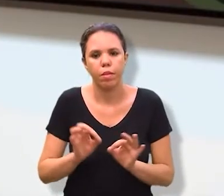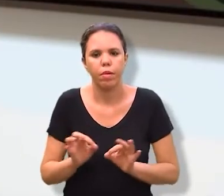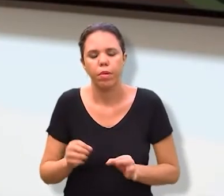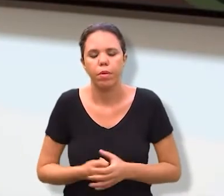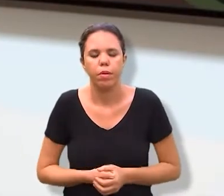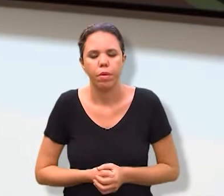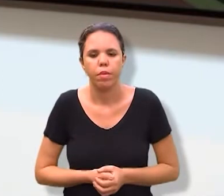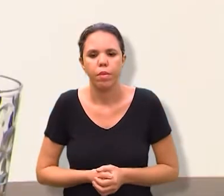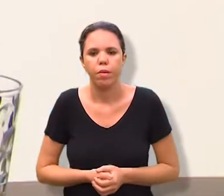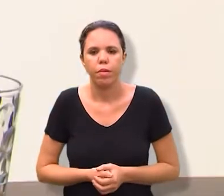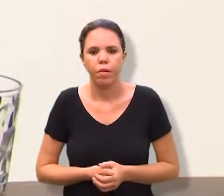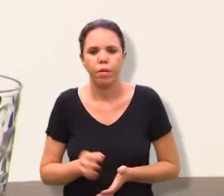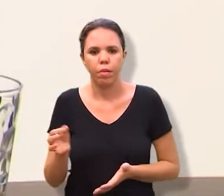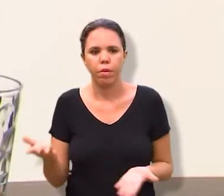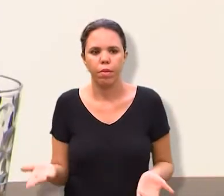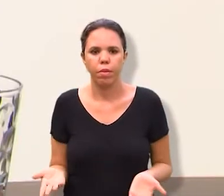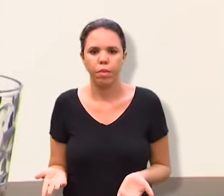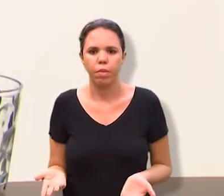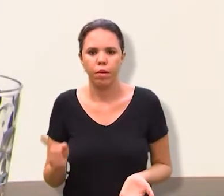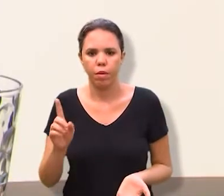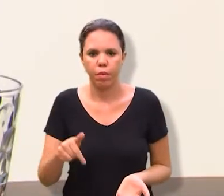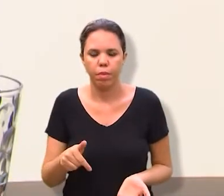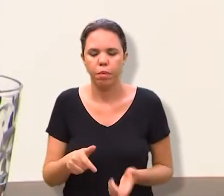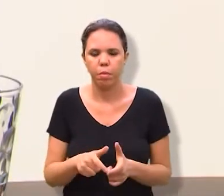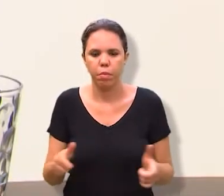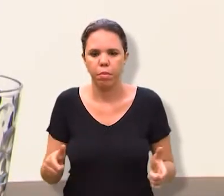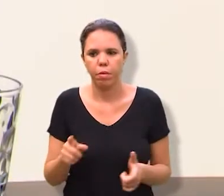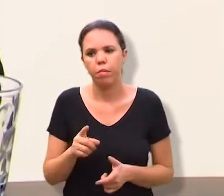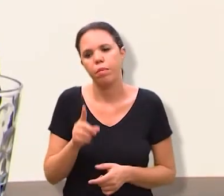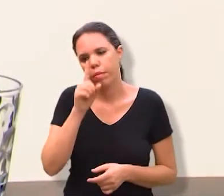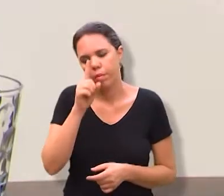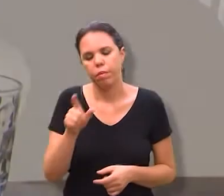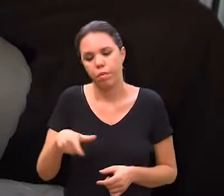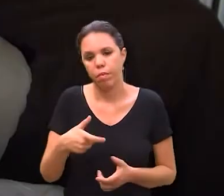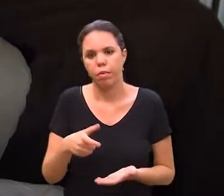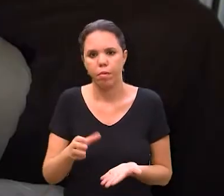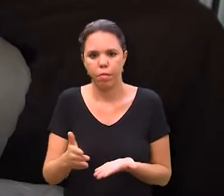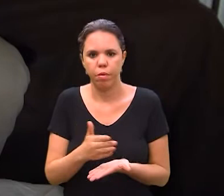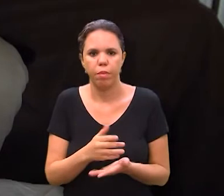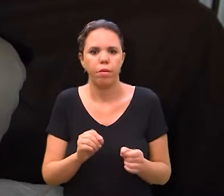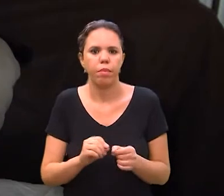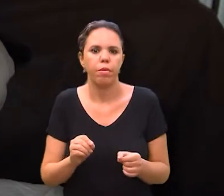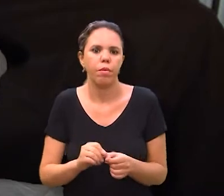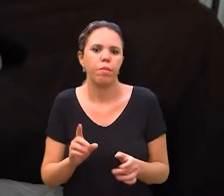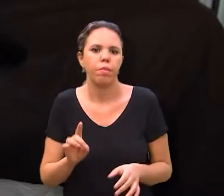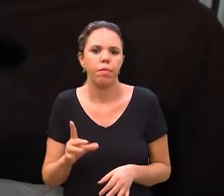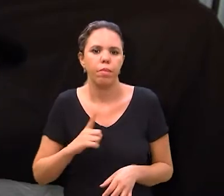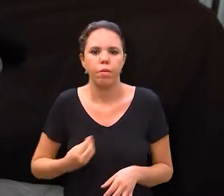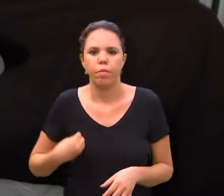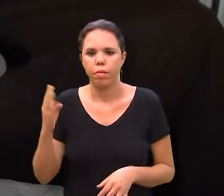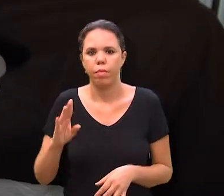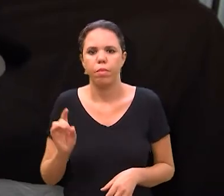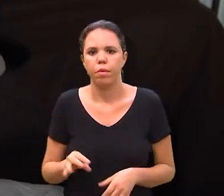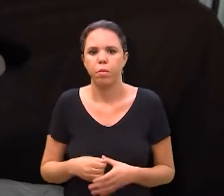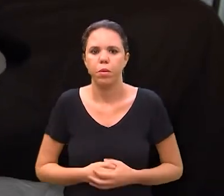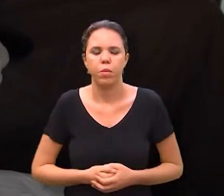nesse planejamento? Exatamente. Esse é o grande vilão. O cartão de crédito, praticamente, ele só existe